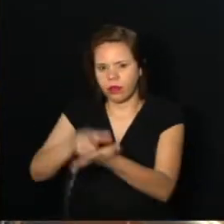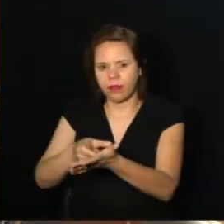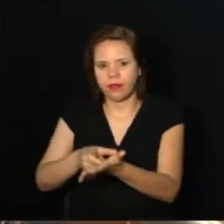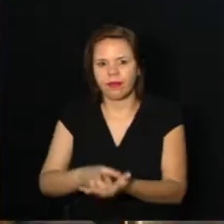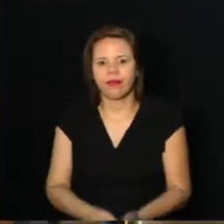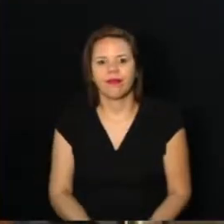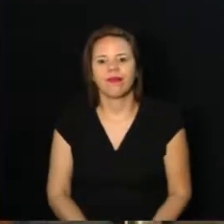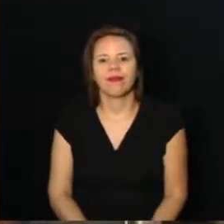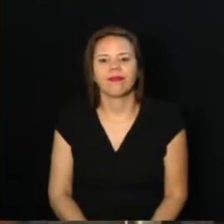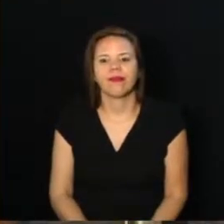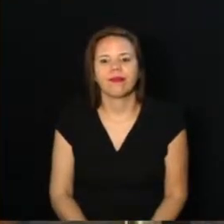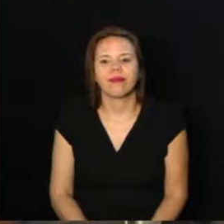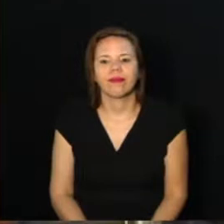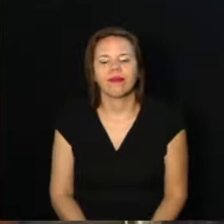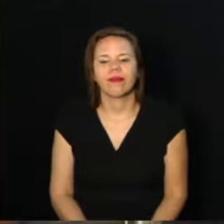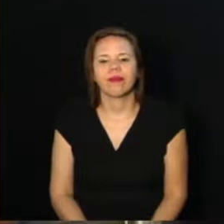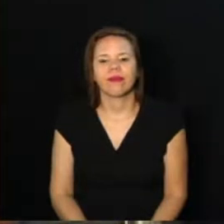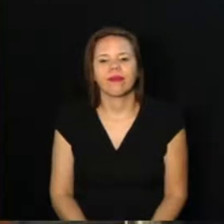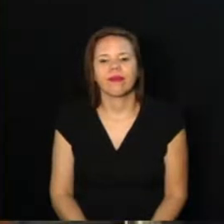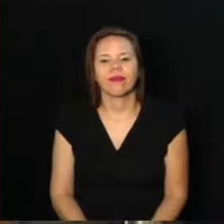Dislexia.